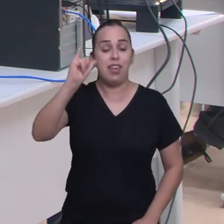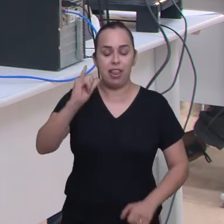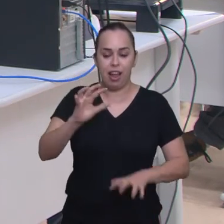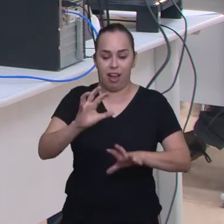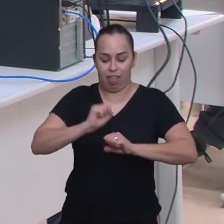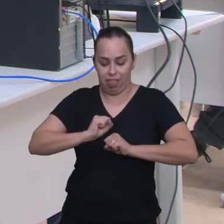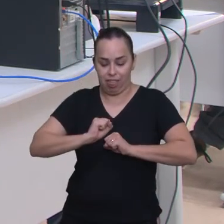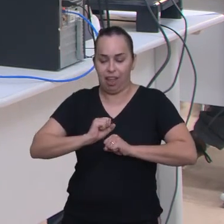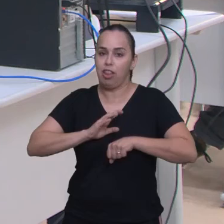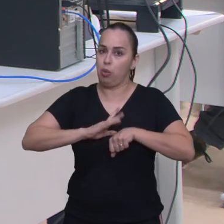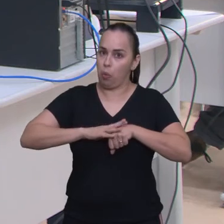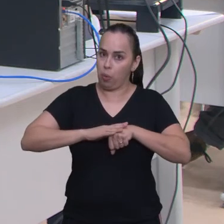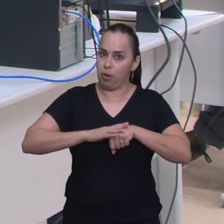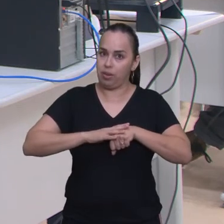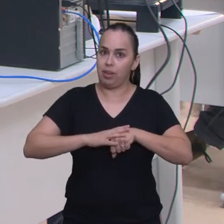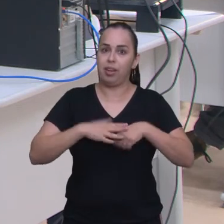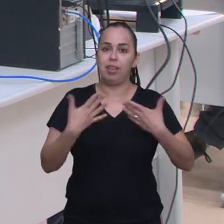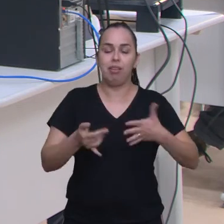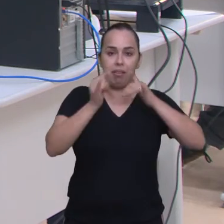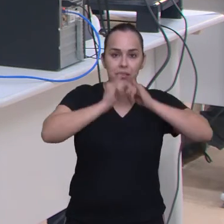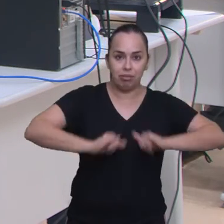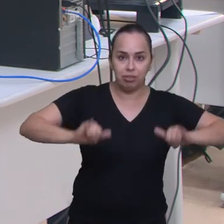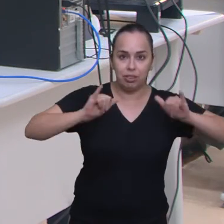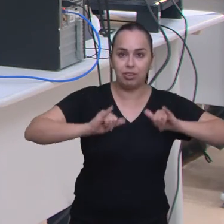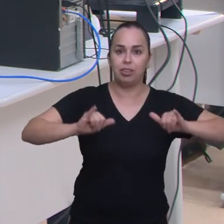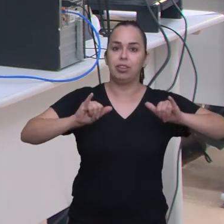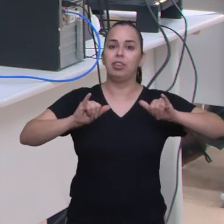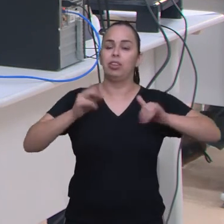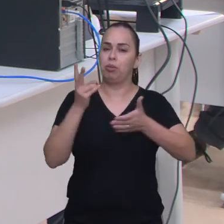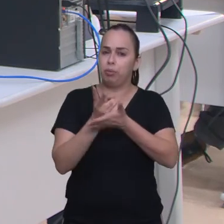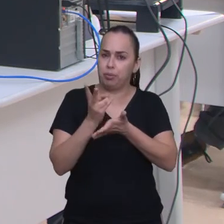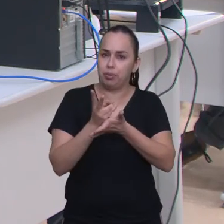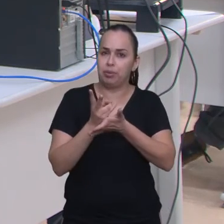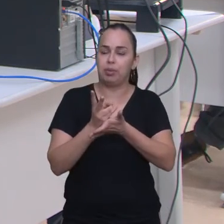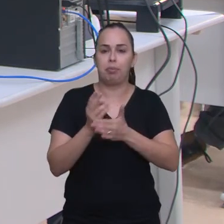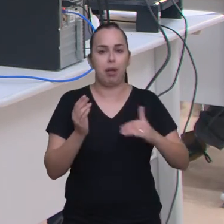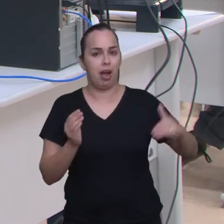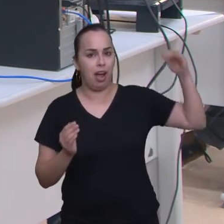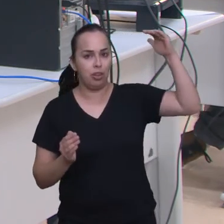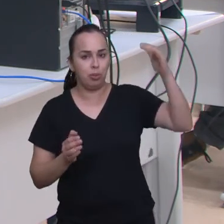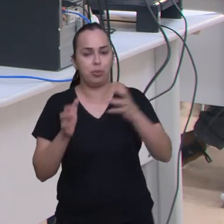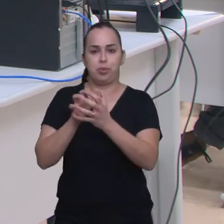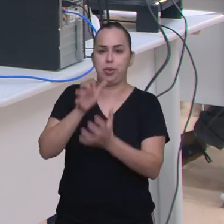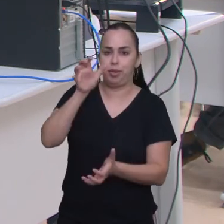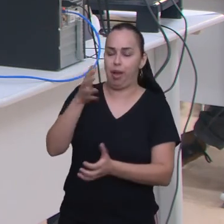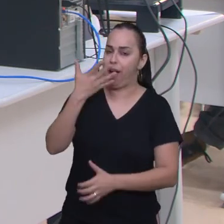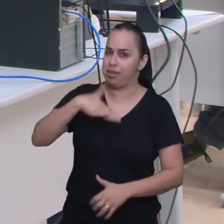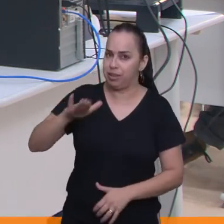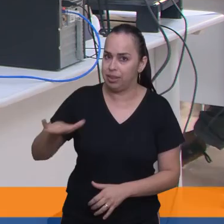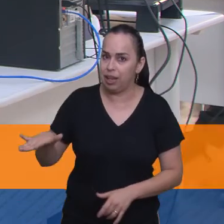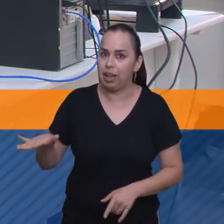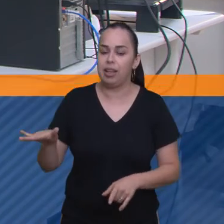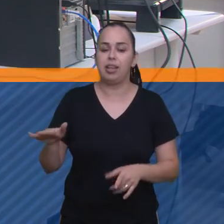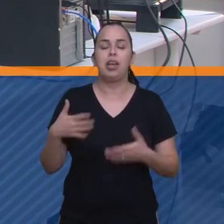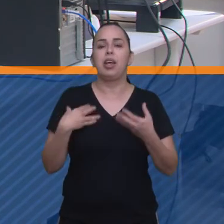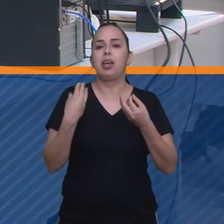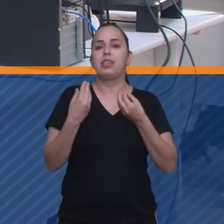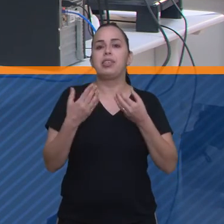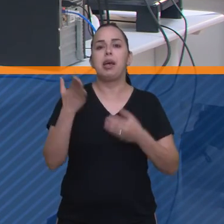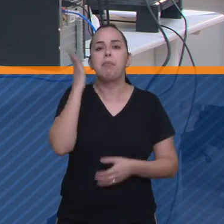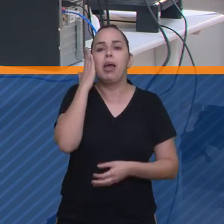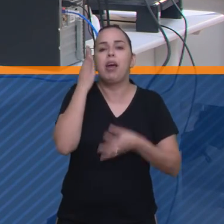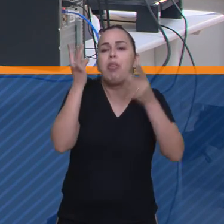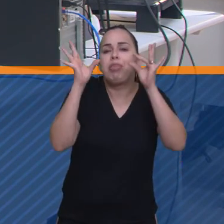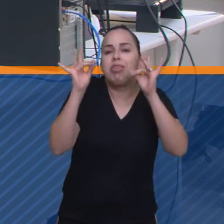doença. A campanha de vacinação contra o coronavírus continua na cidade para adultos, idosos e crianças. E para saber todos